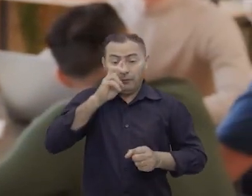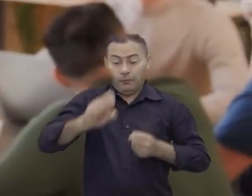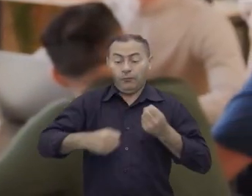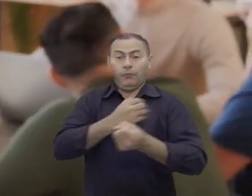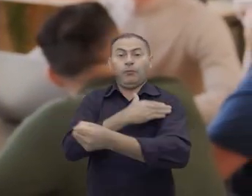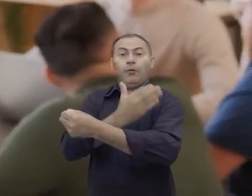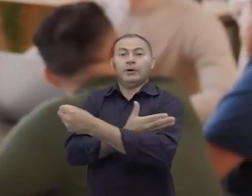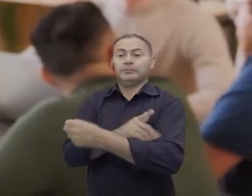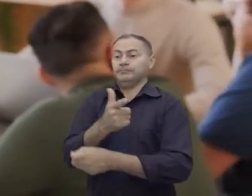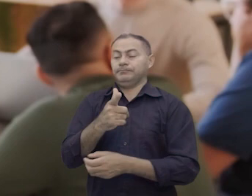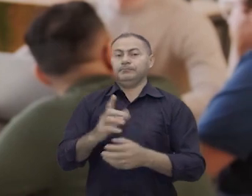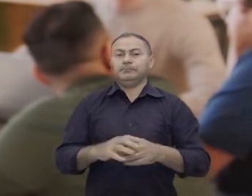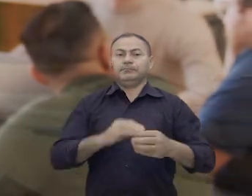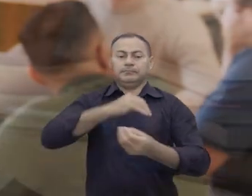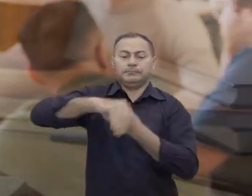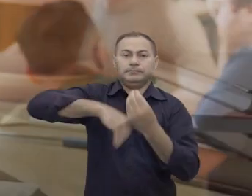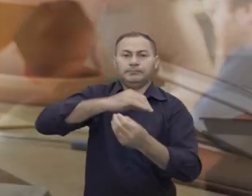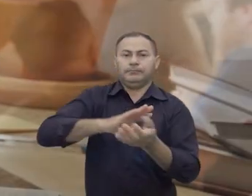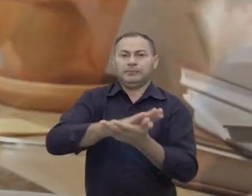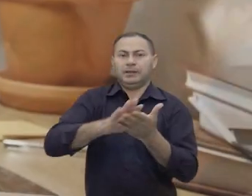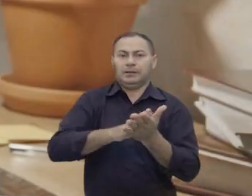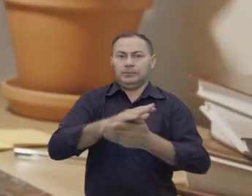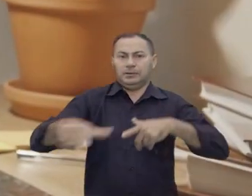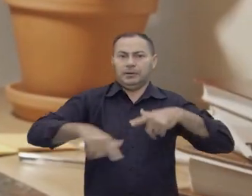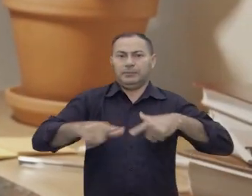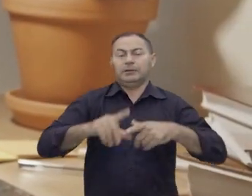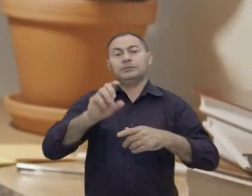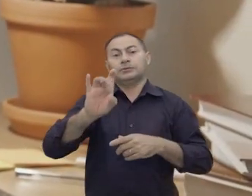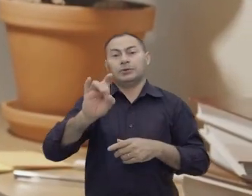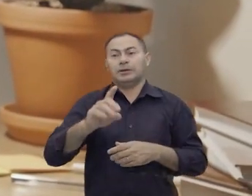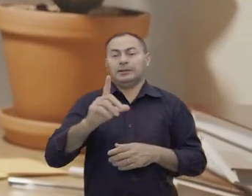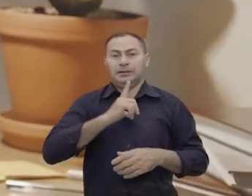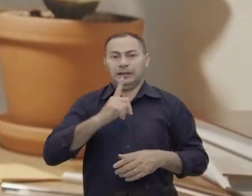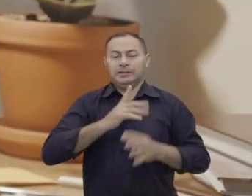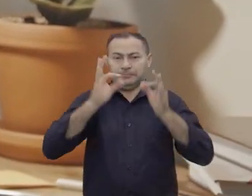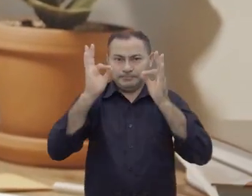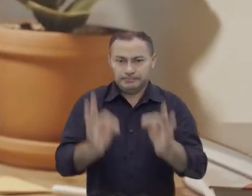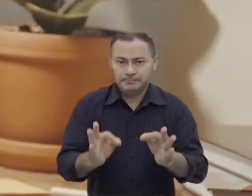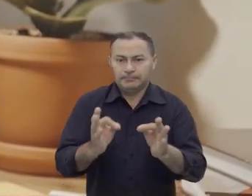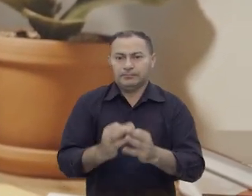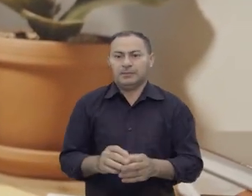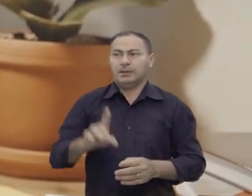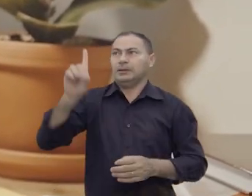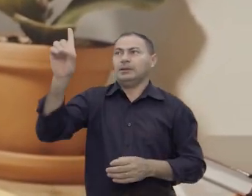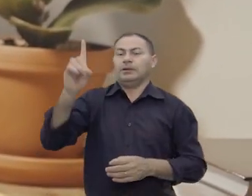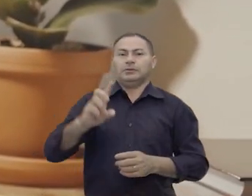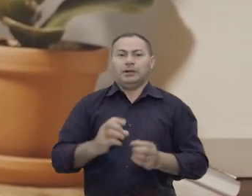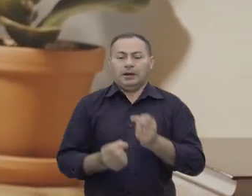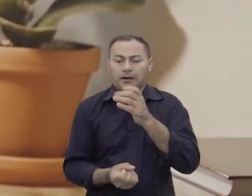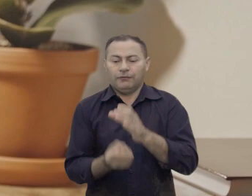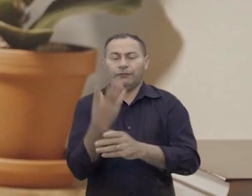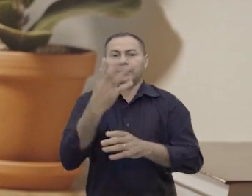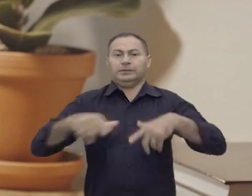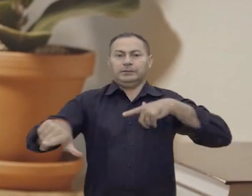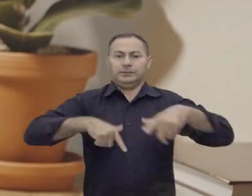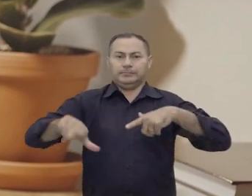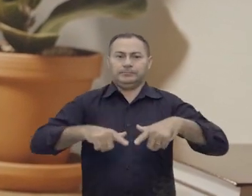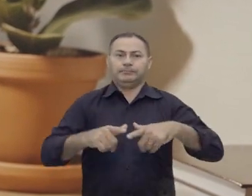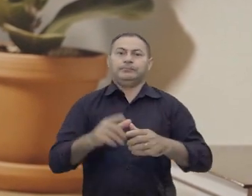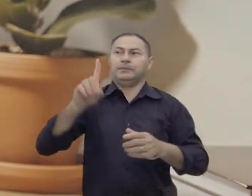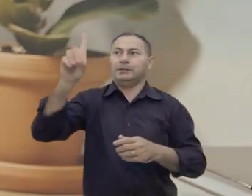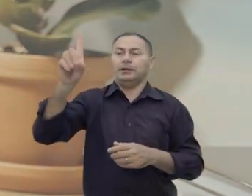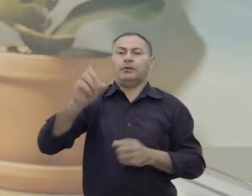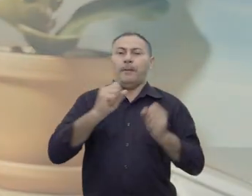força, chego à conclusão que não quero estar envolvido em nenhum trabalho, a não ser que tenha certeza que Deus é a fonte